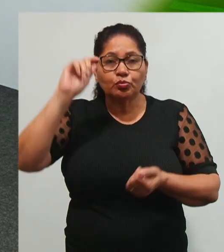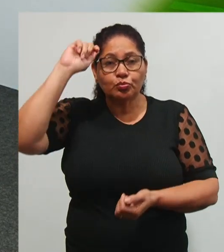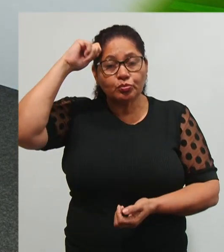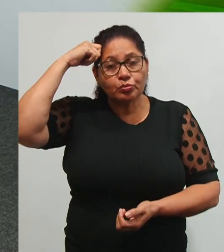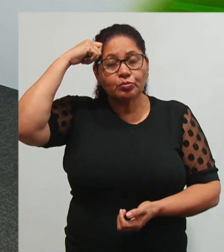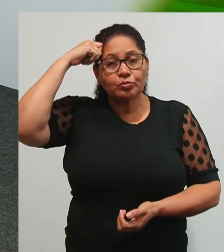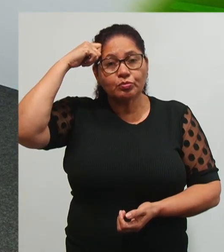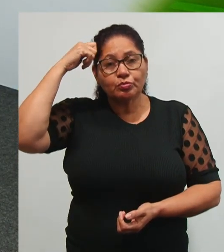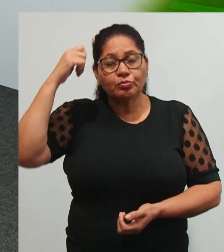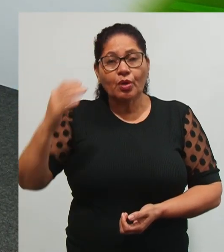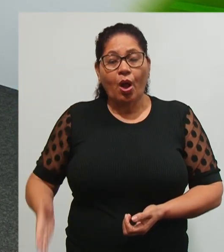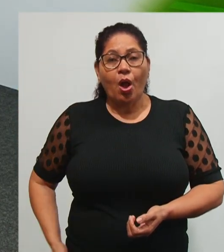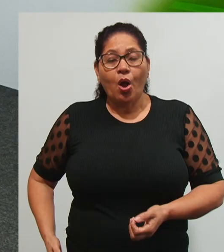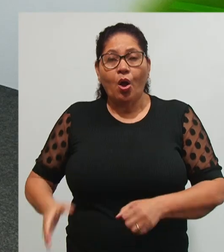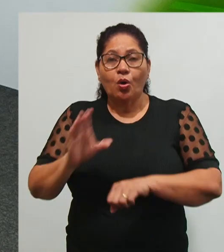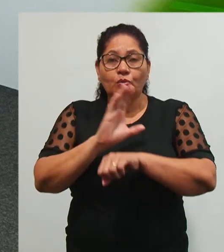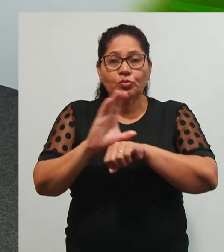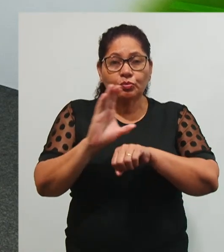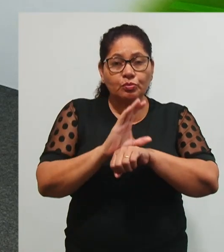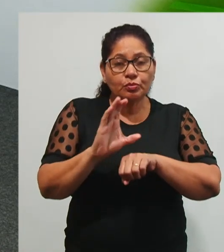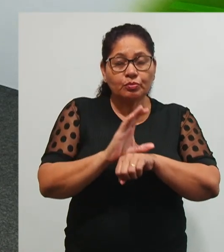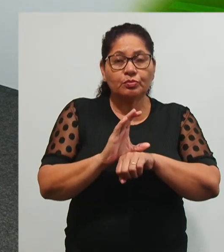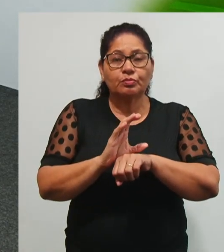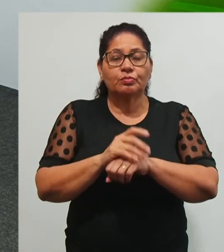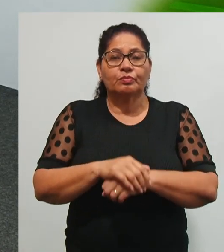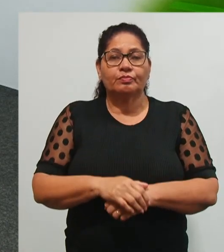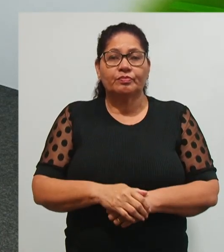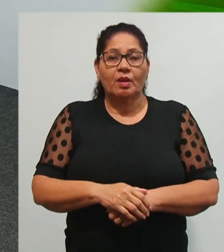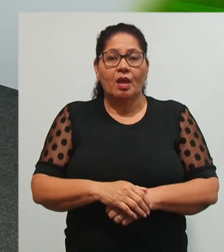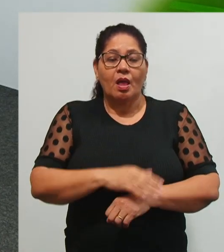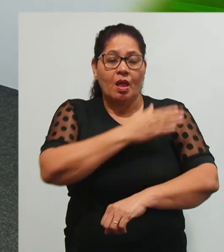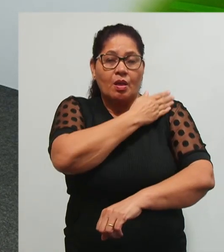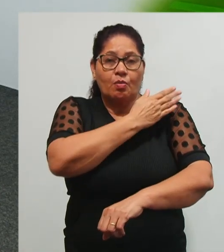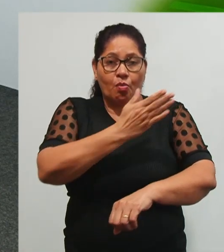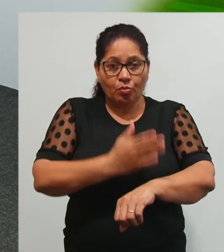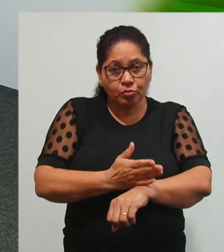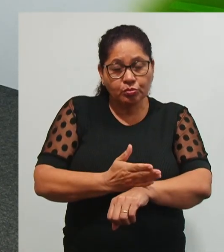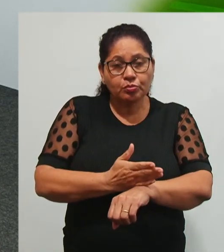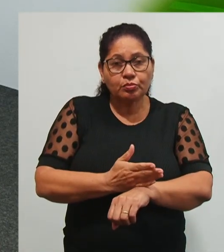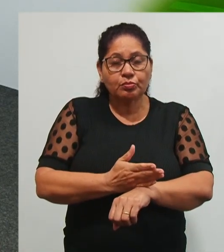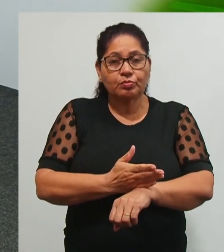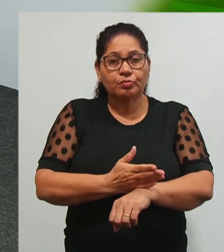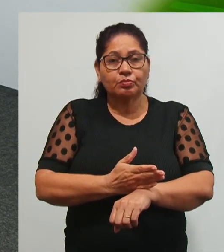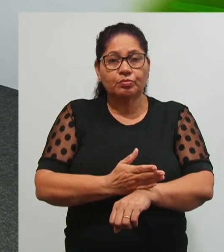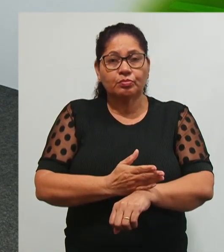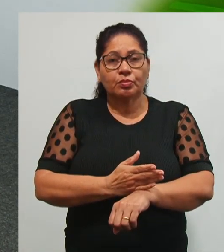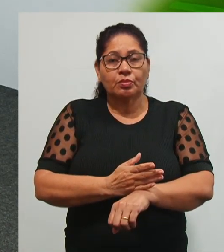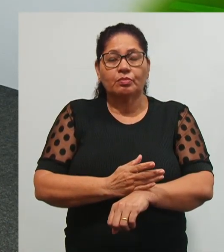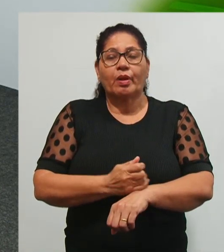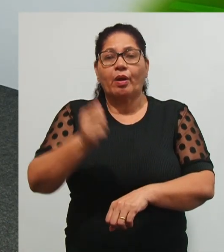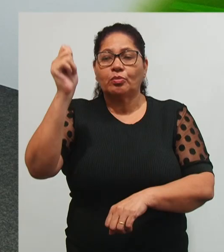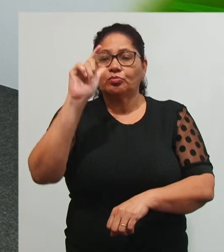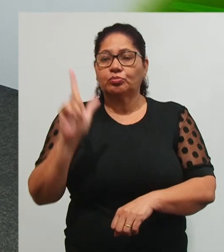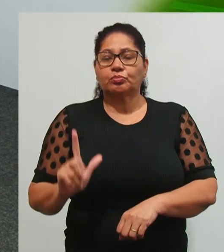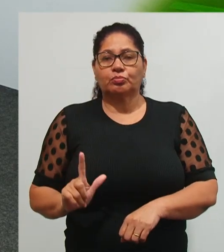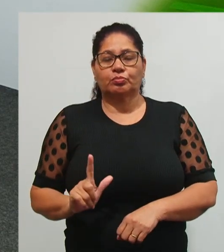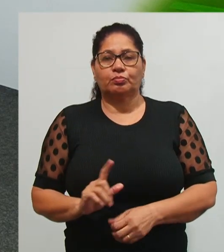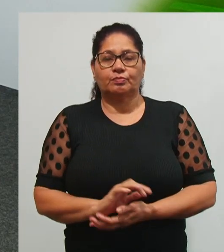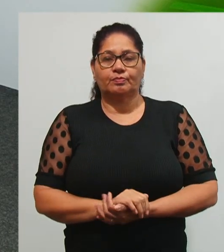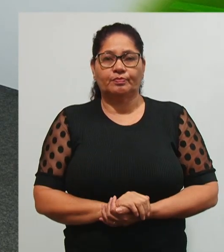preta, uma calça de cor cinza e uma camisa de manga do tipo jeans da cor